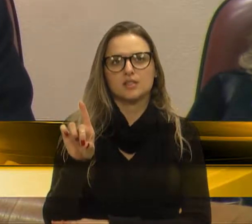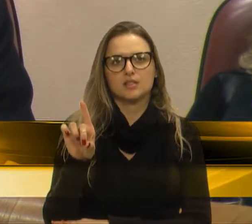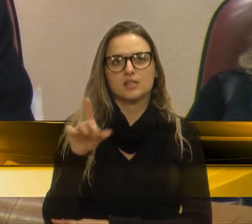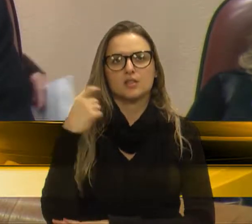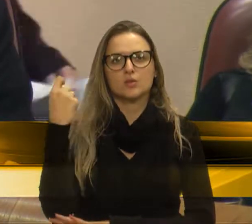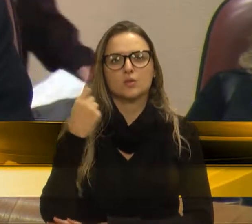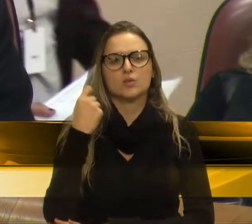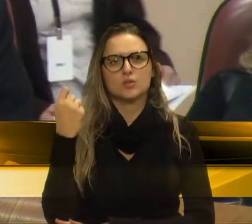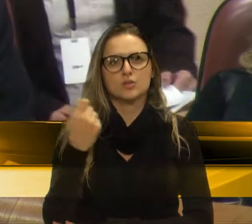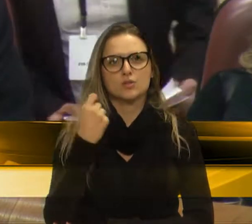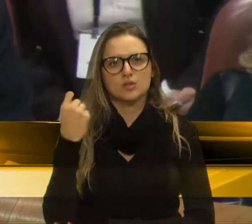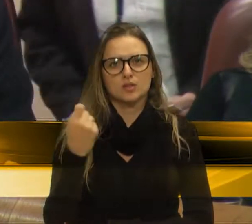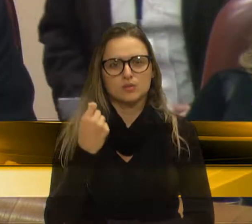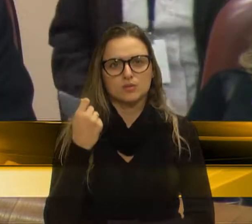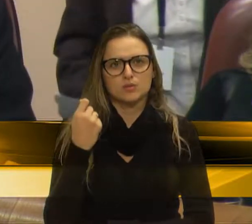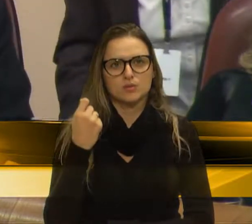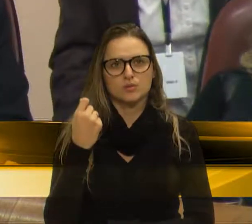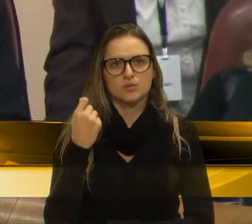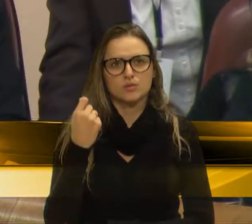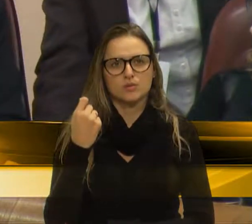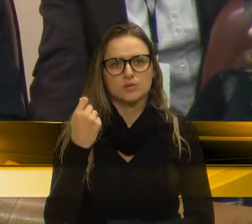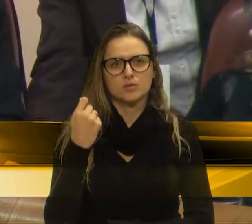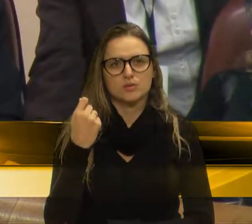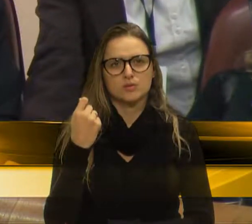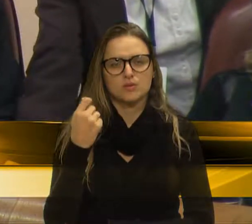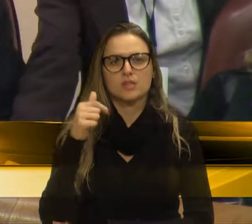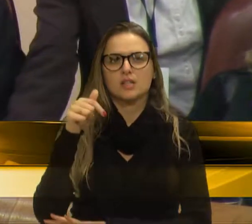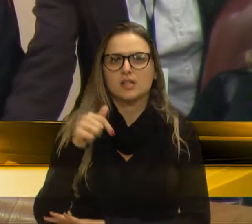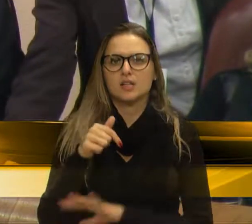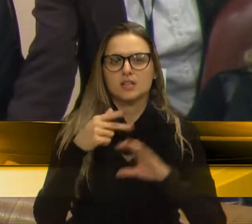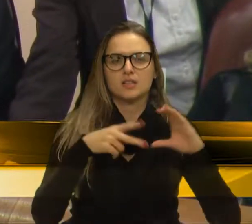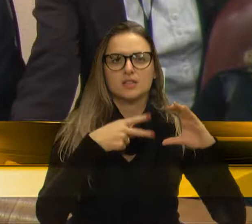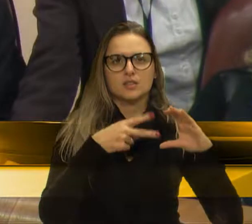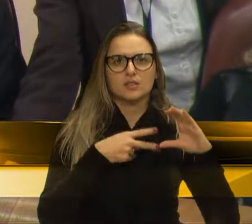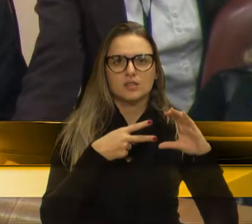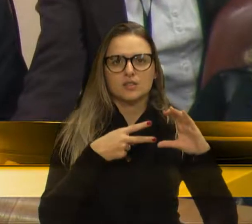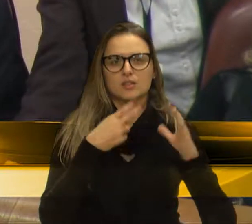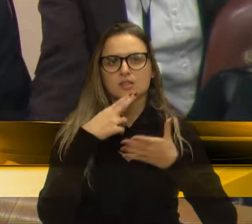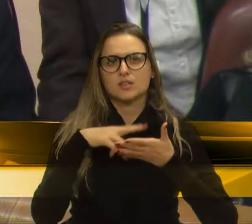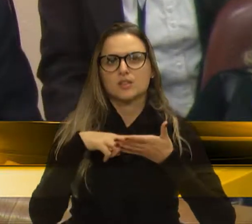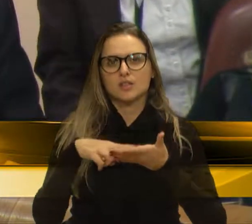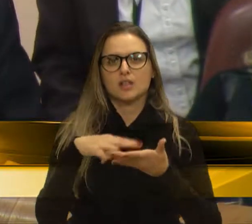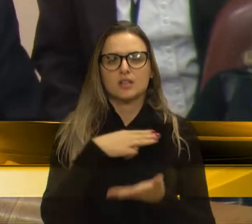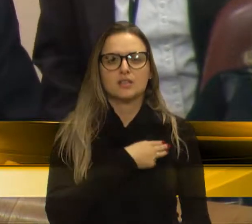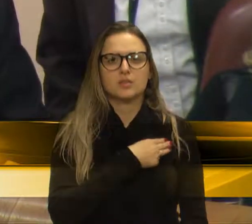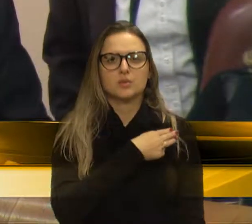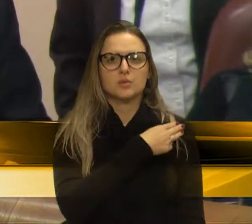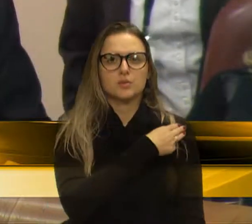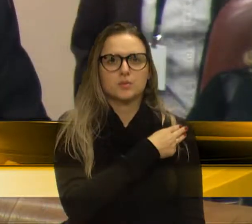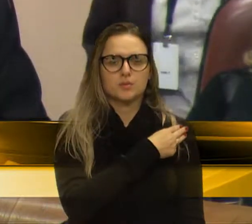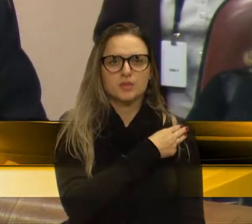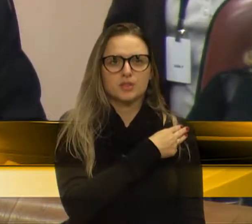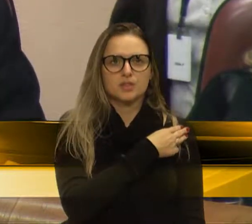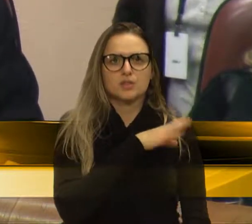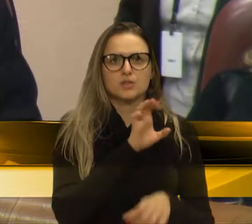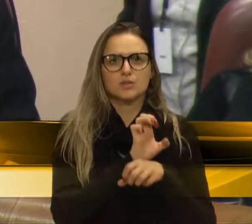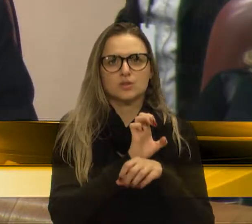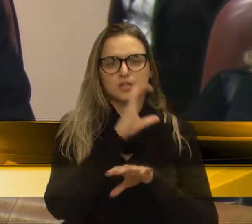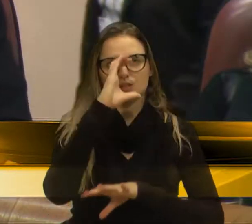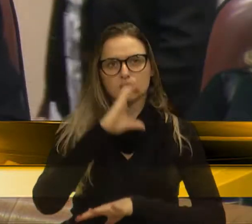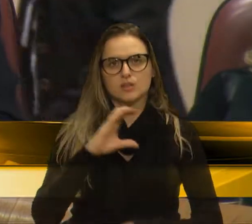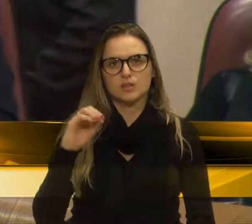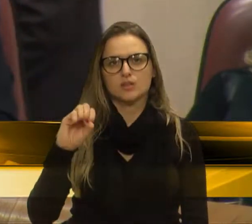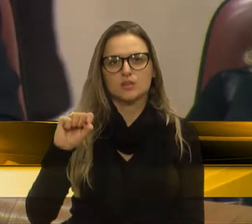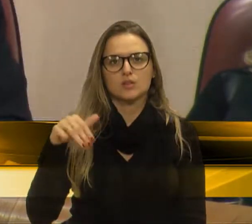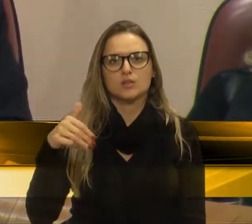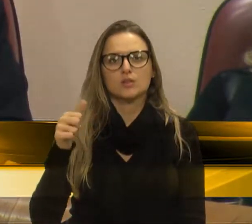Sul e colocando seu gabinete à disposição desta casa. Correspondência do senhor ministro de Estado e Cidadania, Osmar